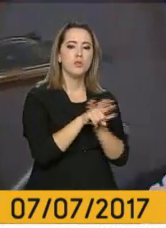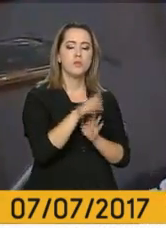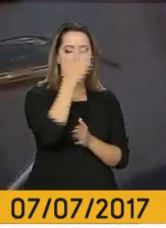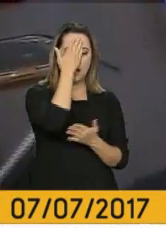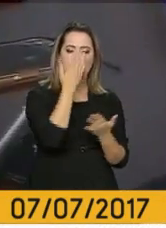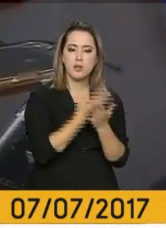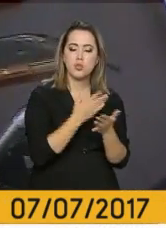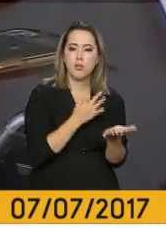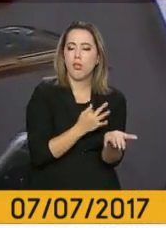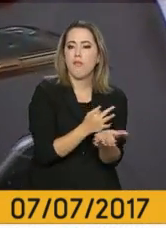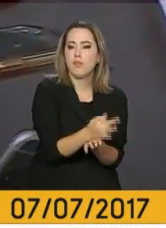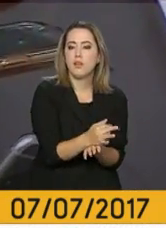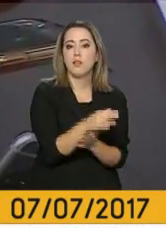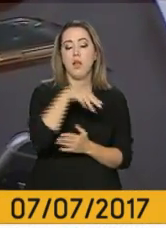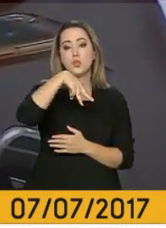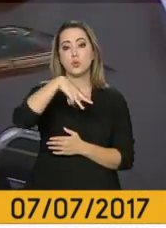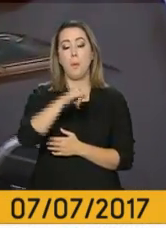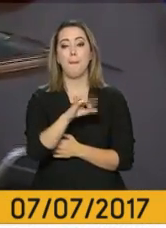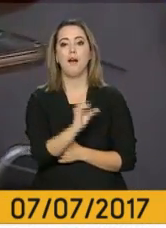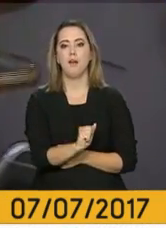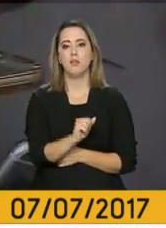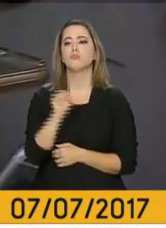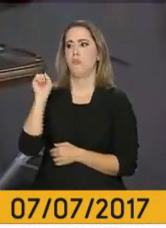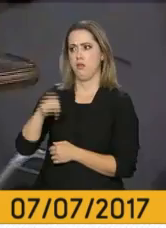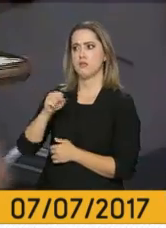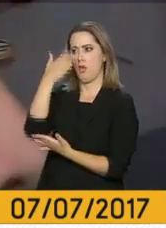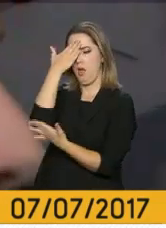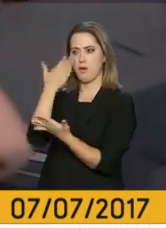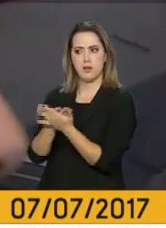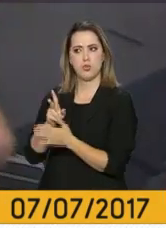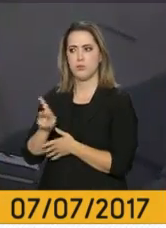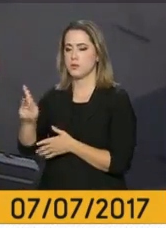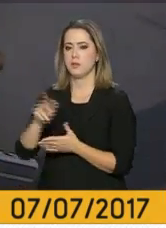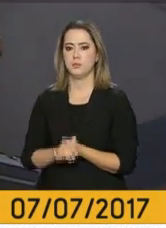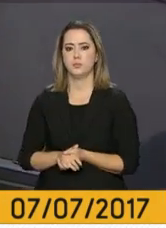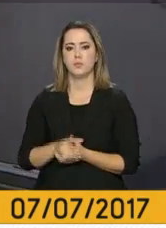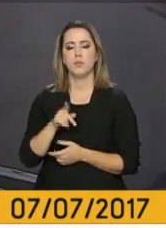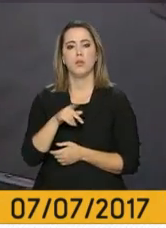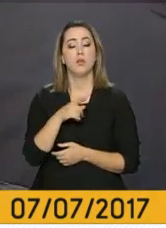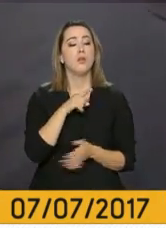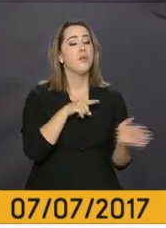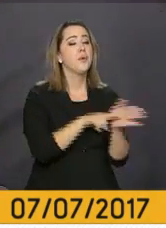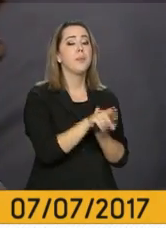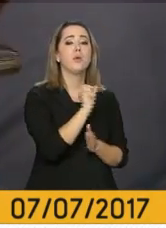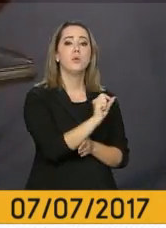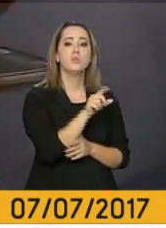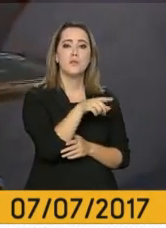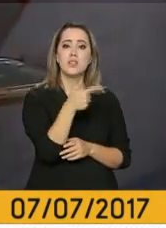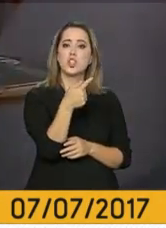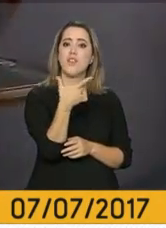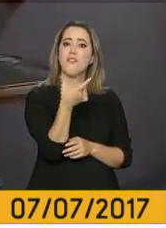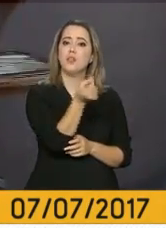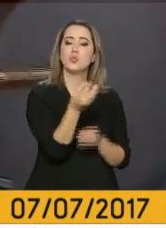Acredito plenamente. Ele só me dá provas de lealdade o tempo todo. Você chegou com a BRICS, mas não falou do G20. Como é que foram as discussões? O G20,